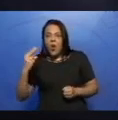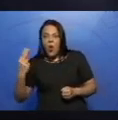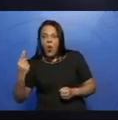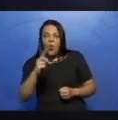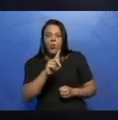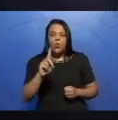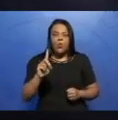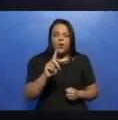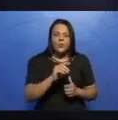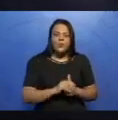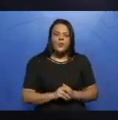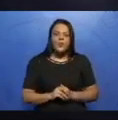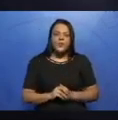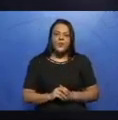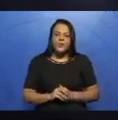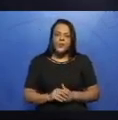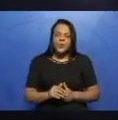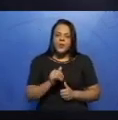fato enunciado. A